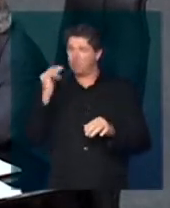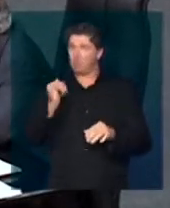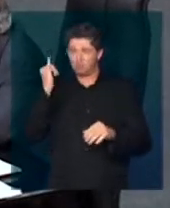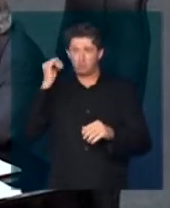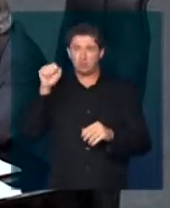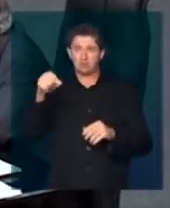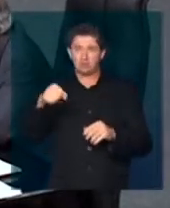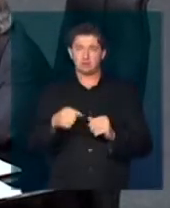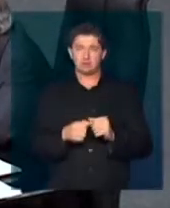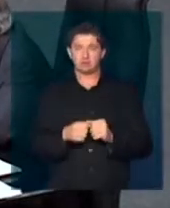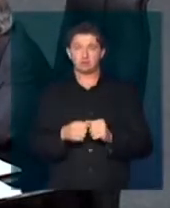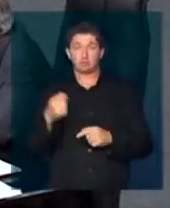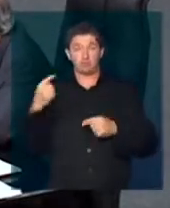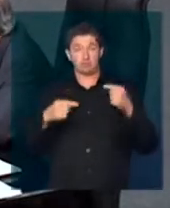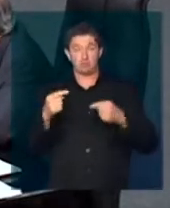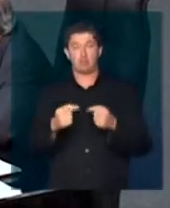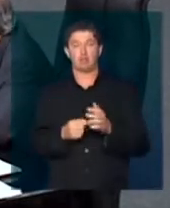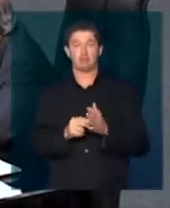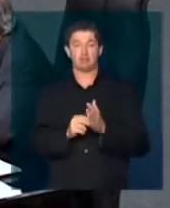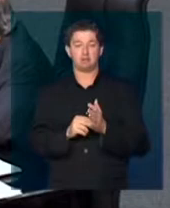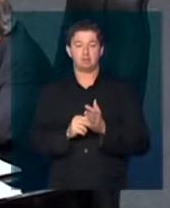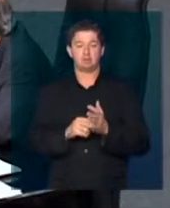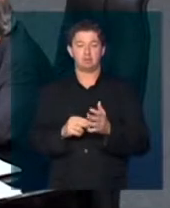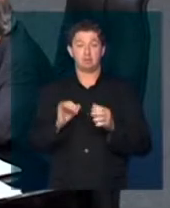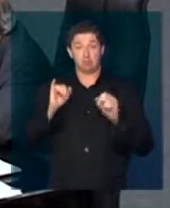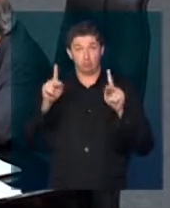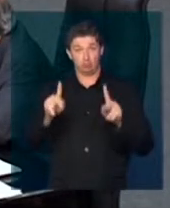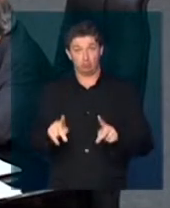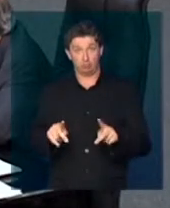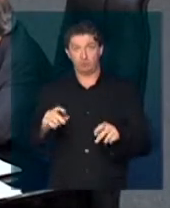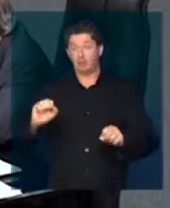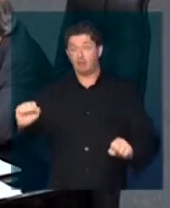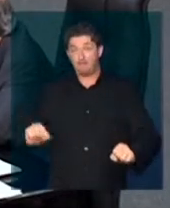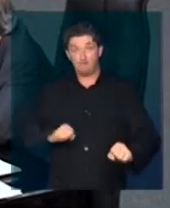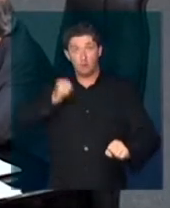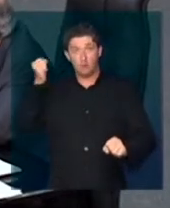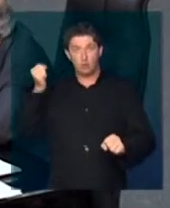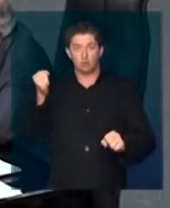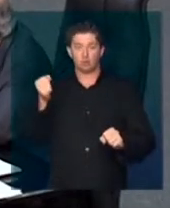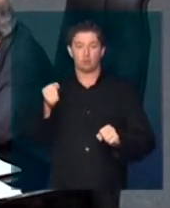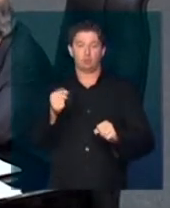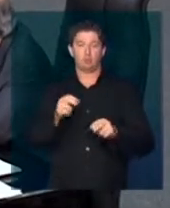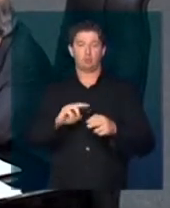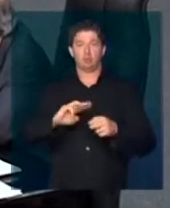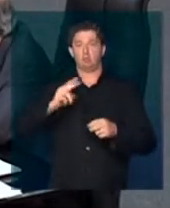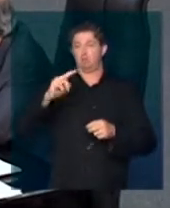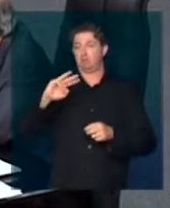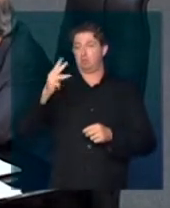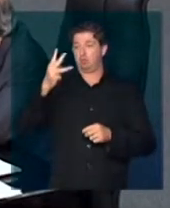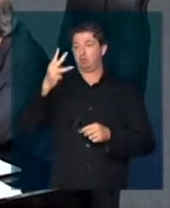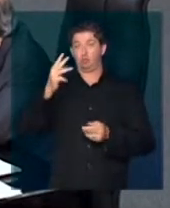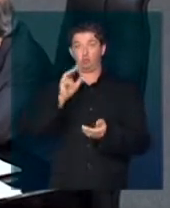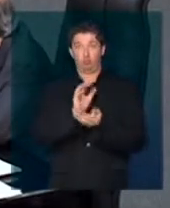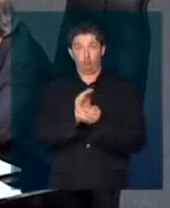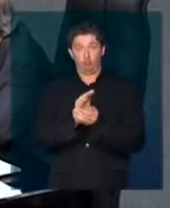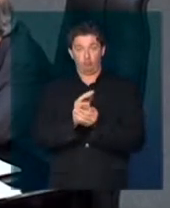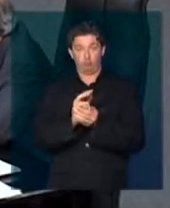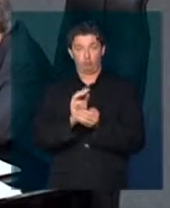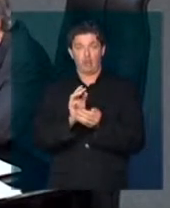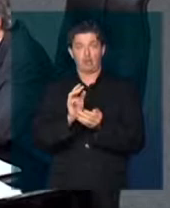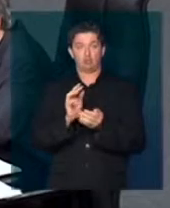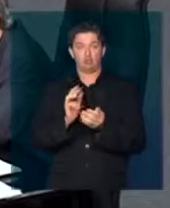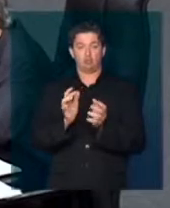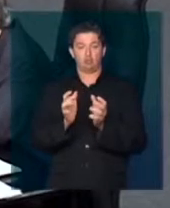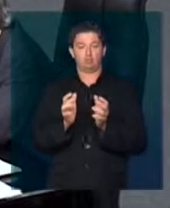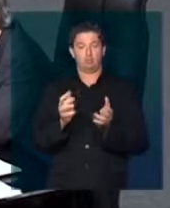importante ter trazido esse debate à tona. Se a população está revoltada com a triplicação do fundo partidário,